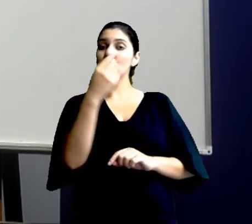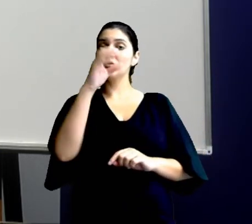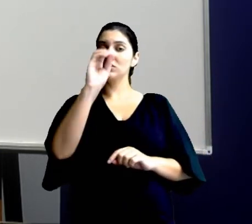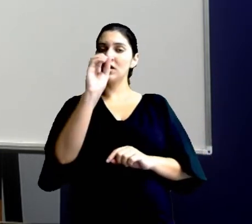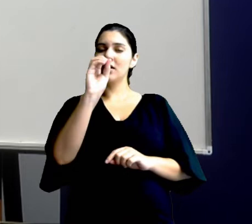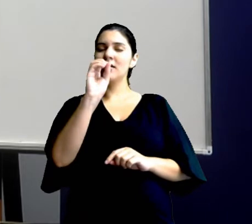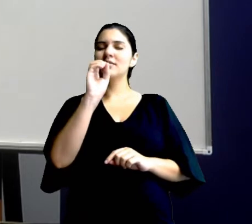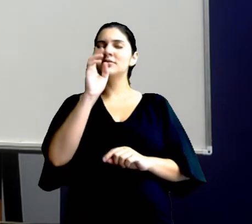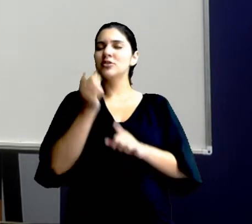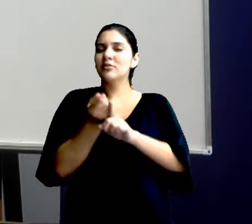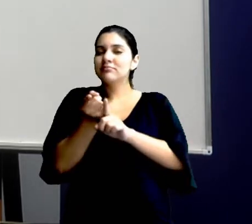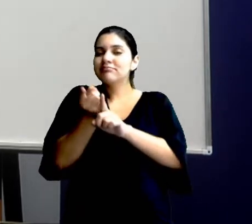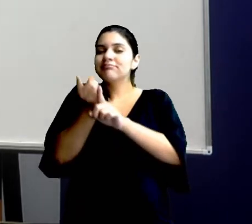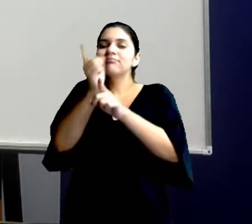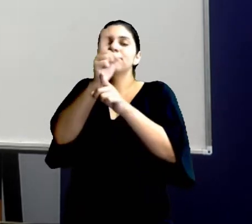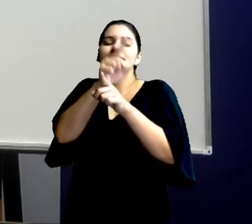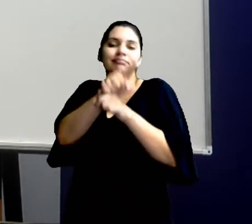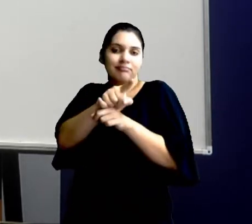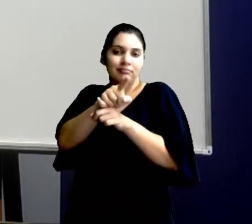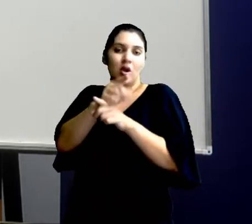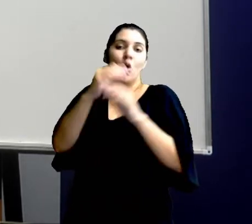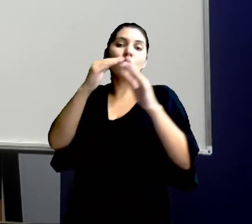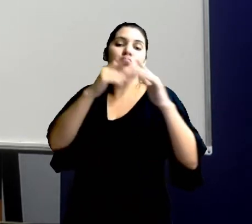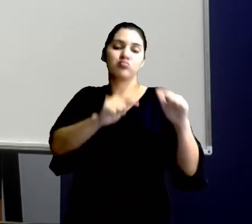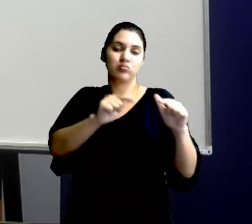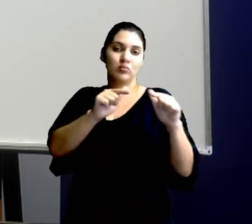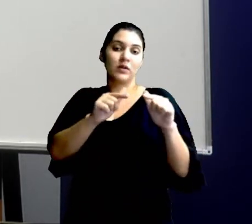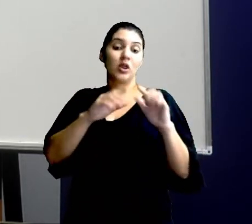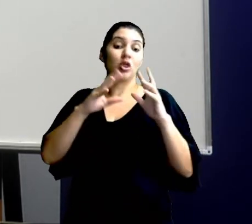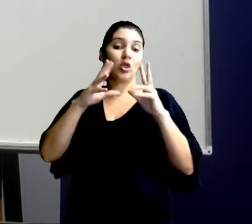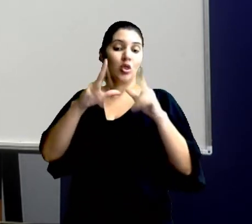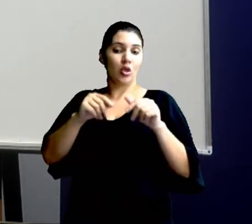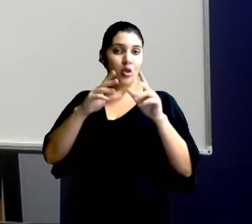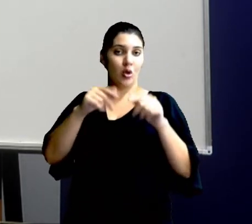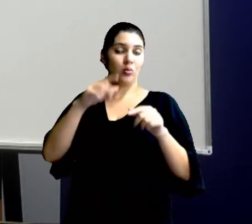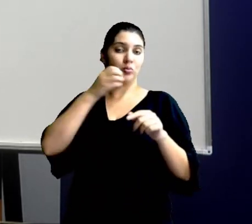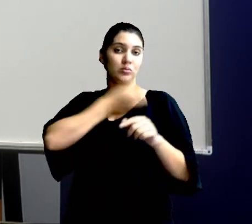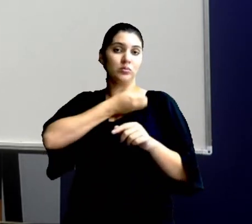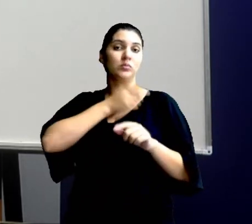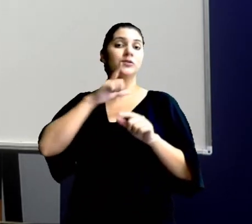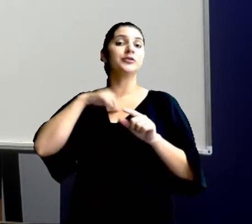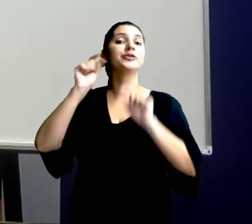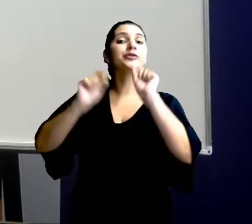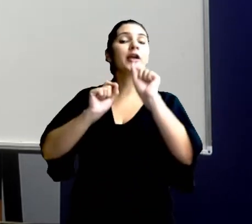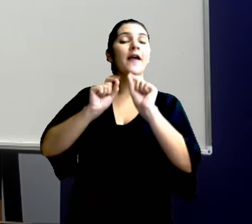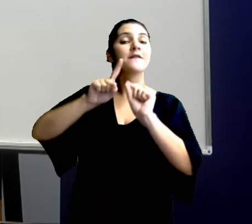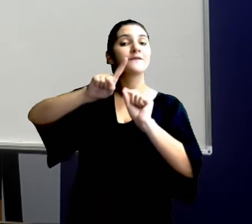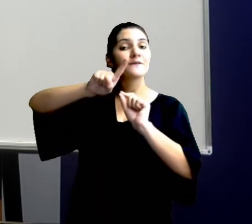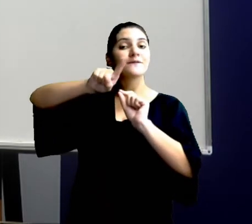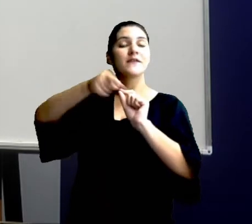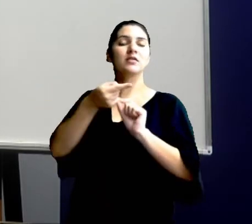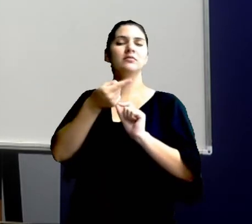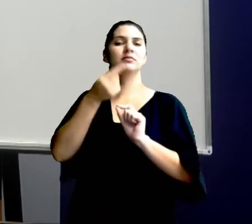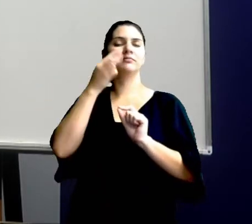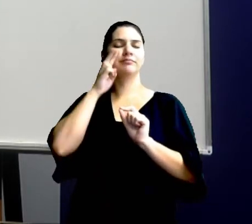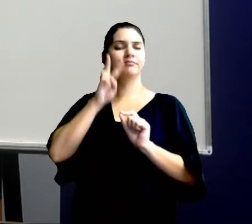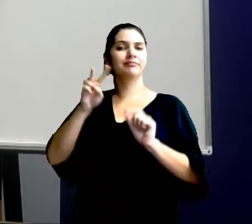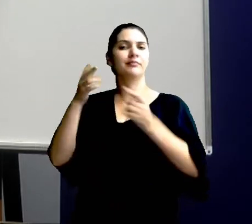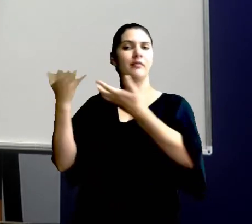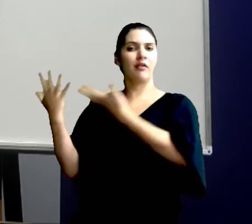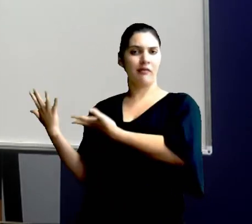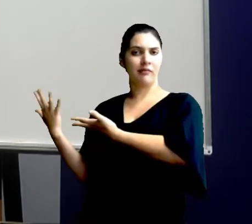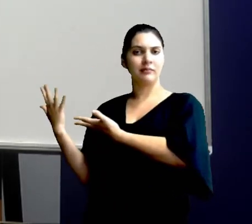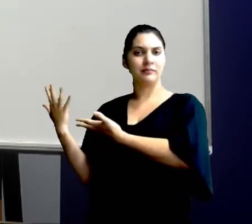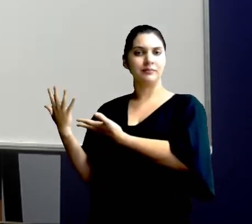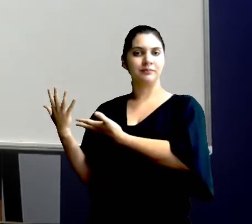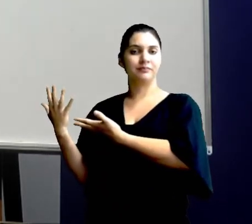uma casinha decimal. Todo número, ele tem uma vírgula, ó. Aqui, ó. Todo número,